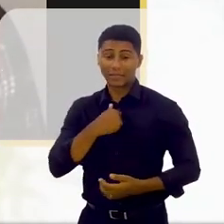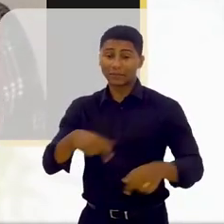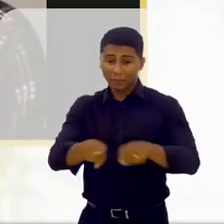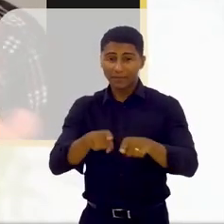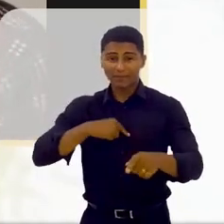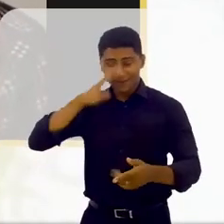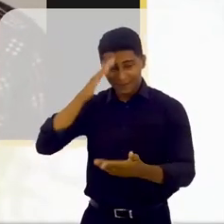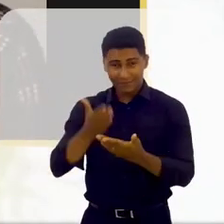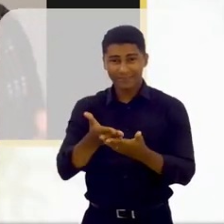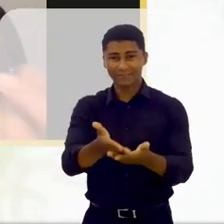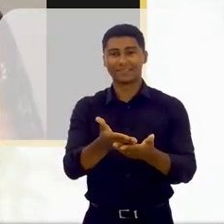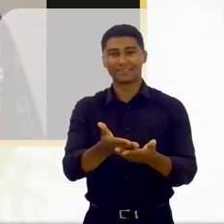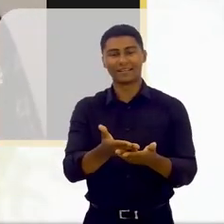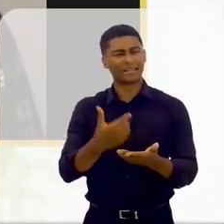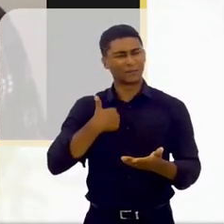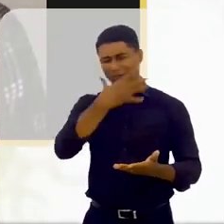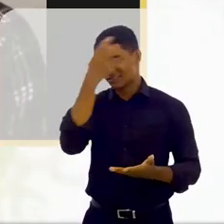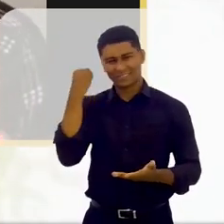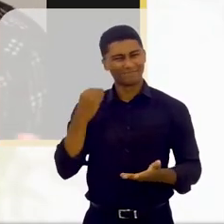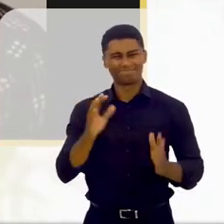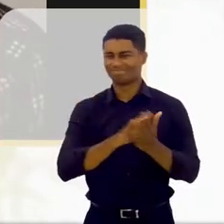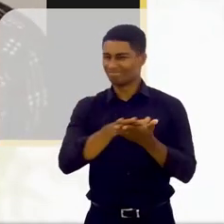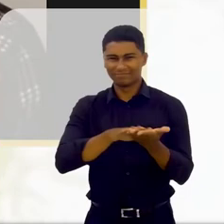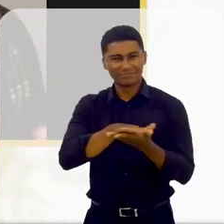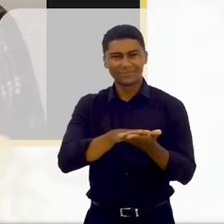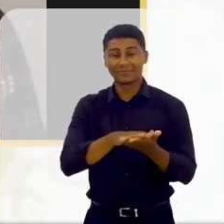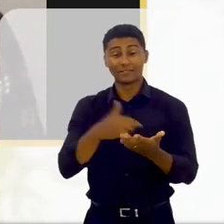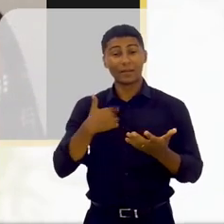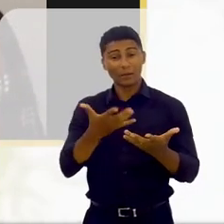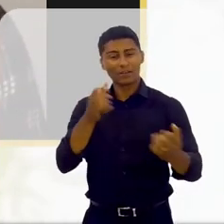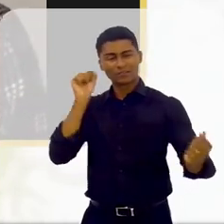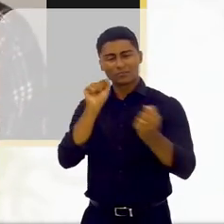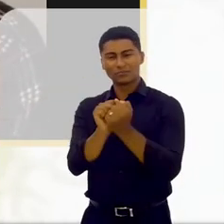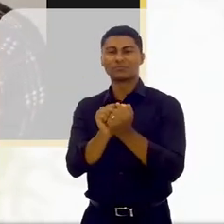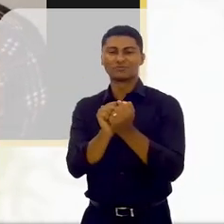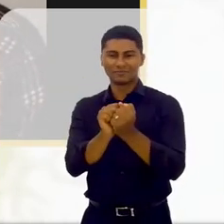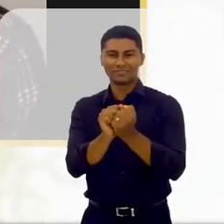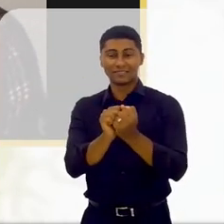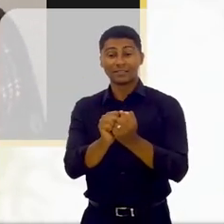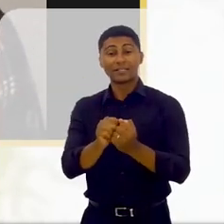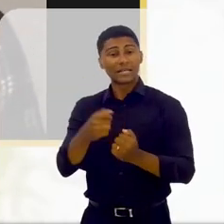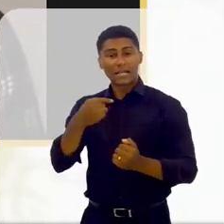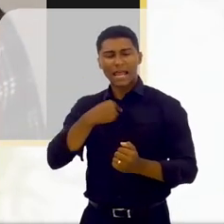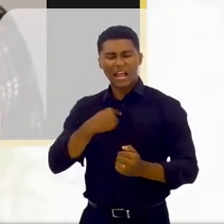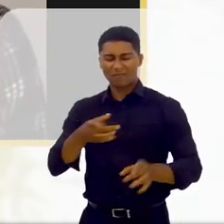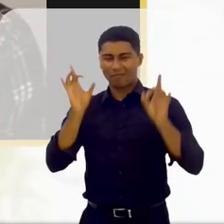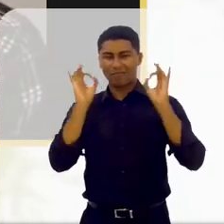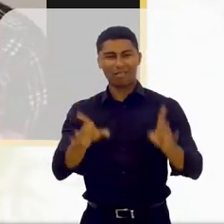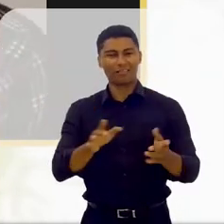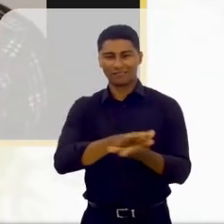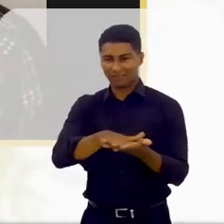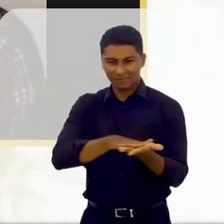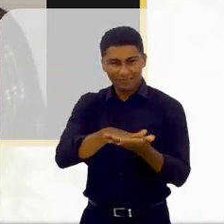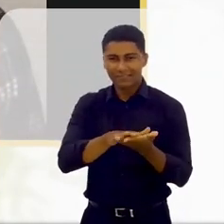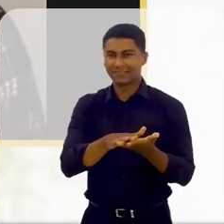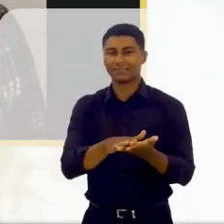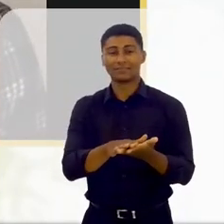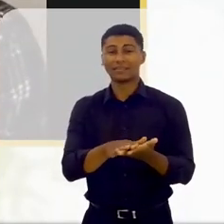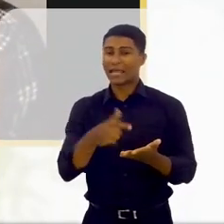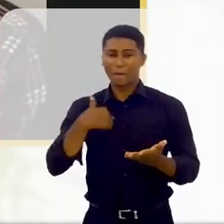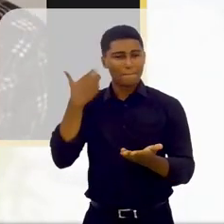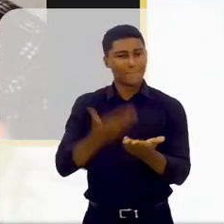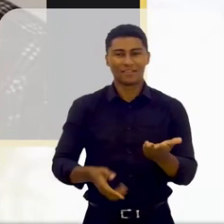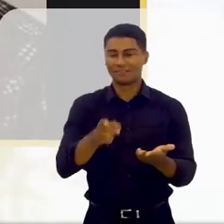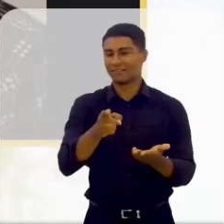em você. Difícil te esquecer, só quero o teu prazer. Não posso te deixar, nem posso